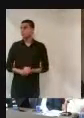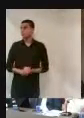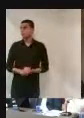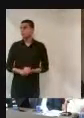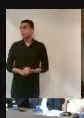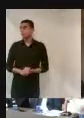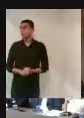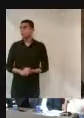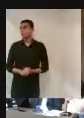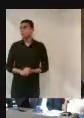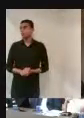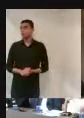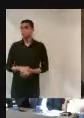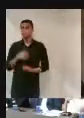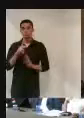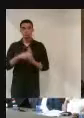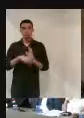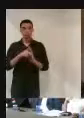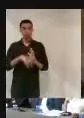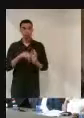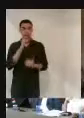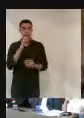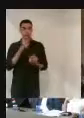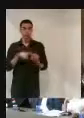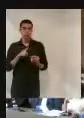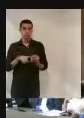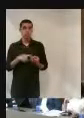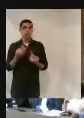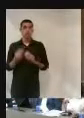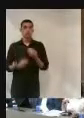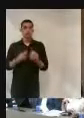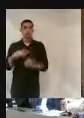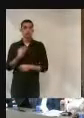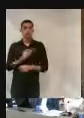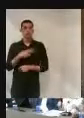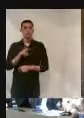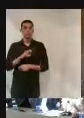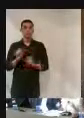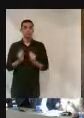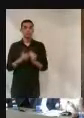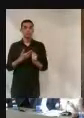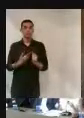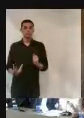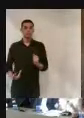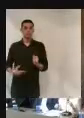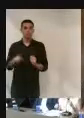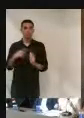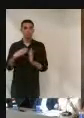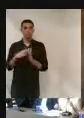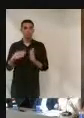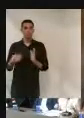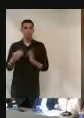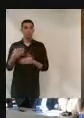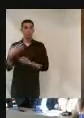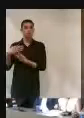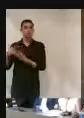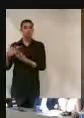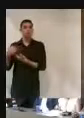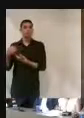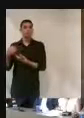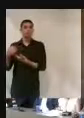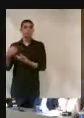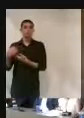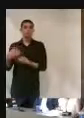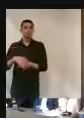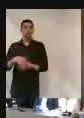O programa, ele é um exemplo também em governança, inclusive um modelo que foi replicado com a coalizão,